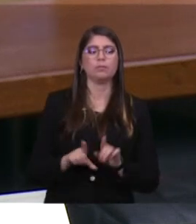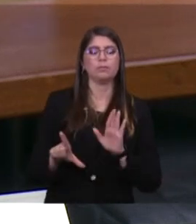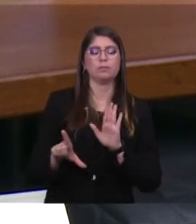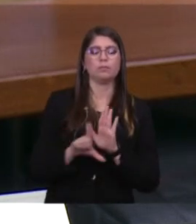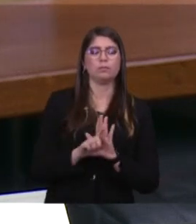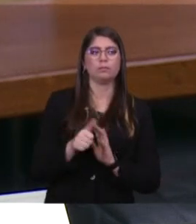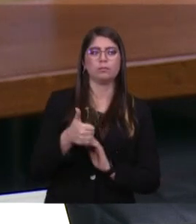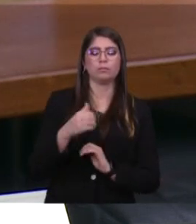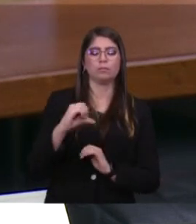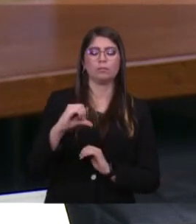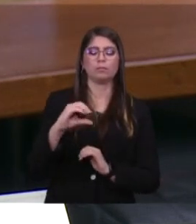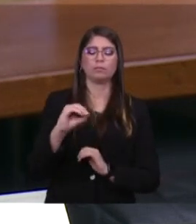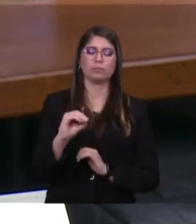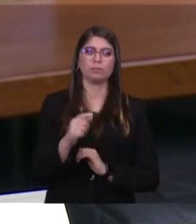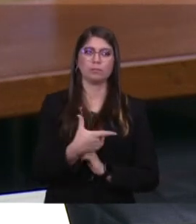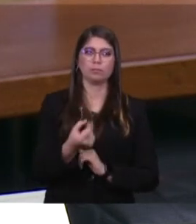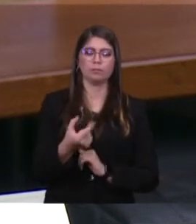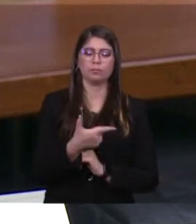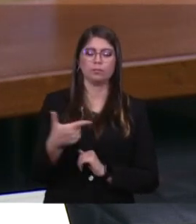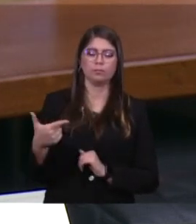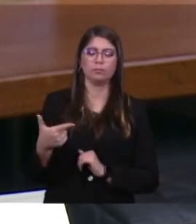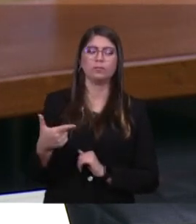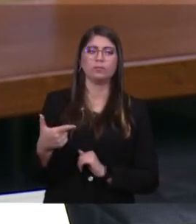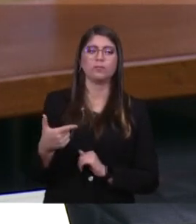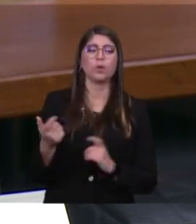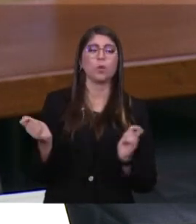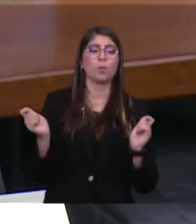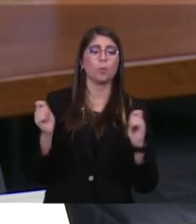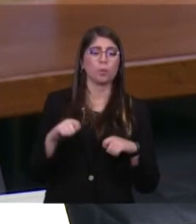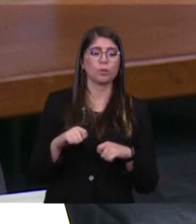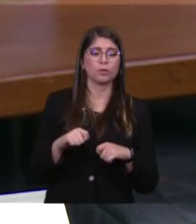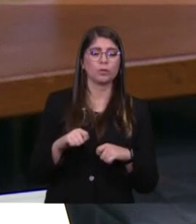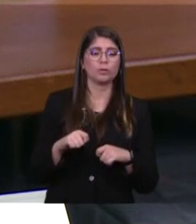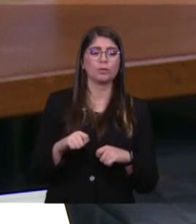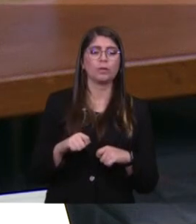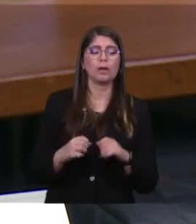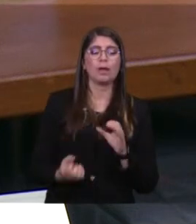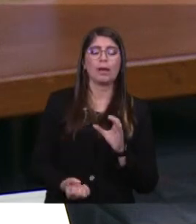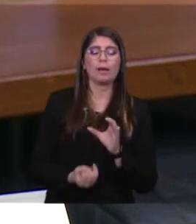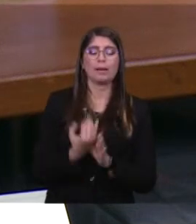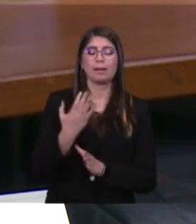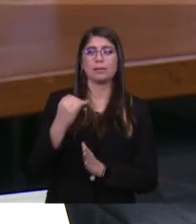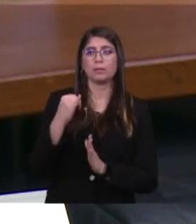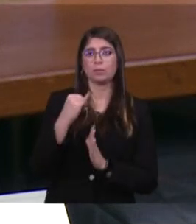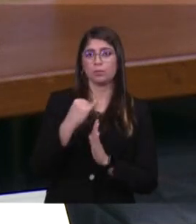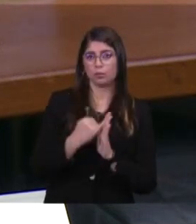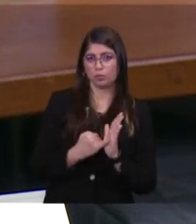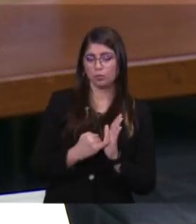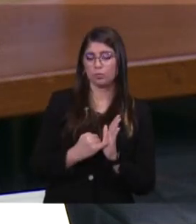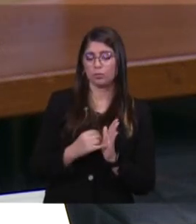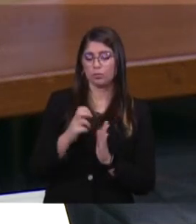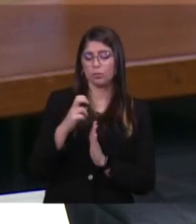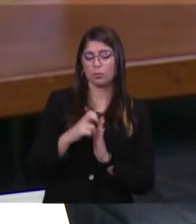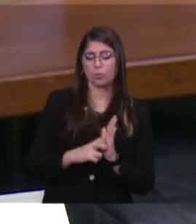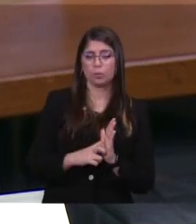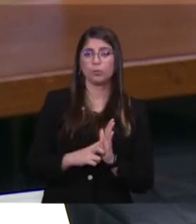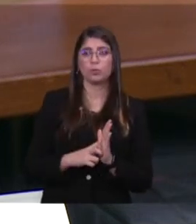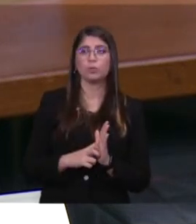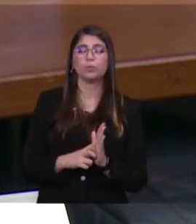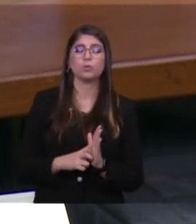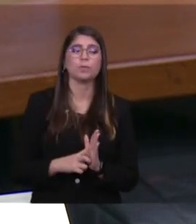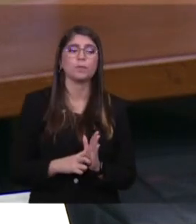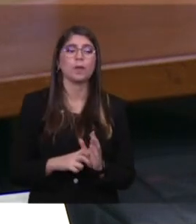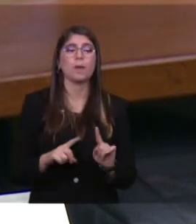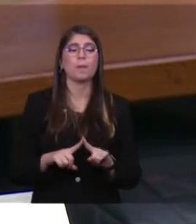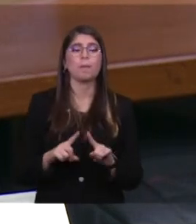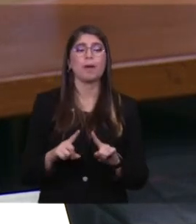Complementar 190/2022, equivaleria à própria instituição do tributo, o que atrairia a observância das